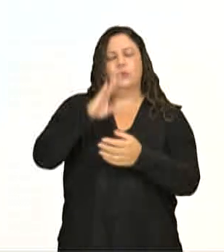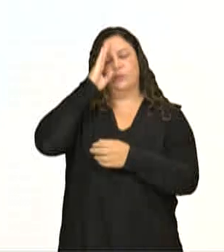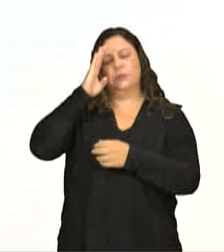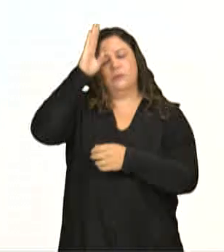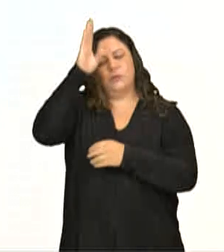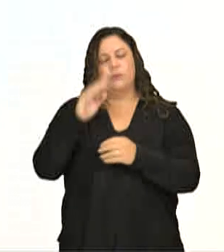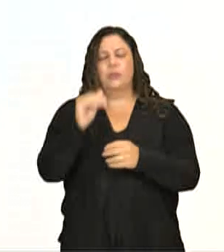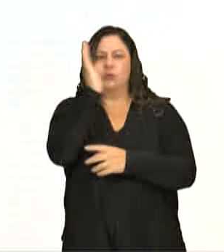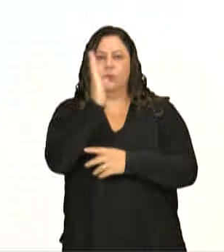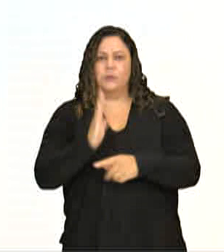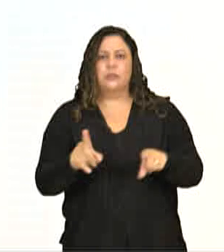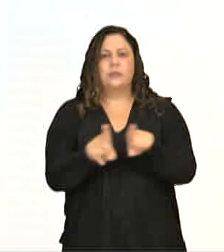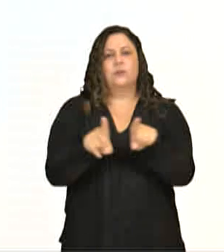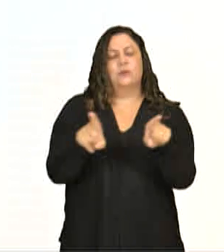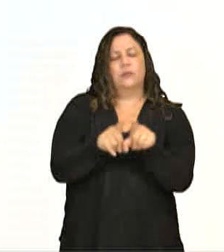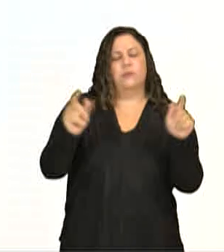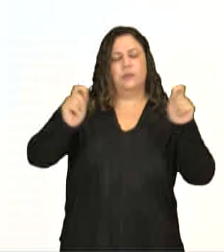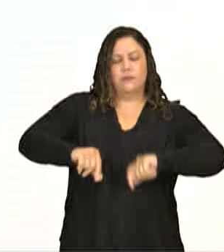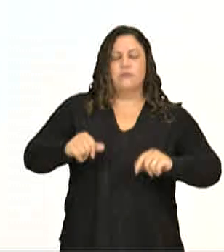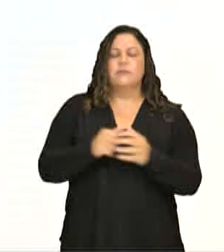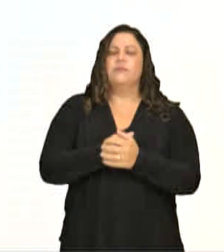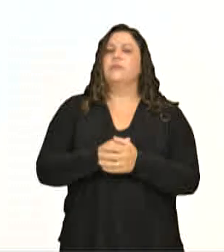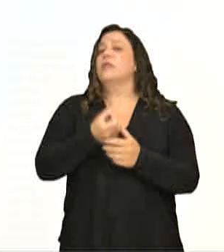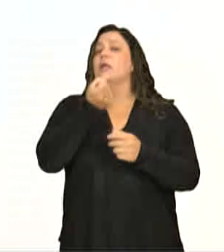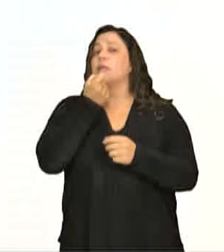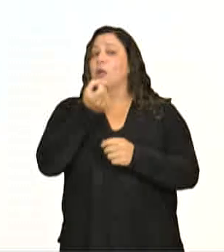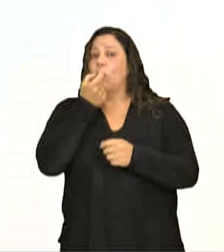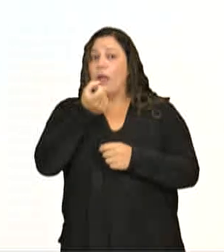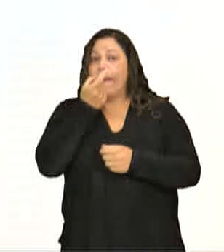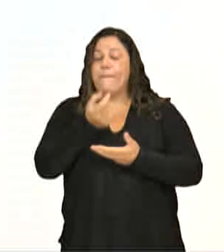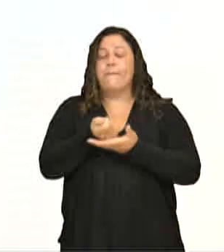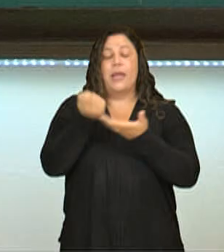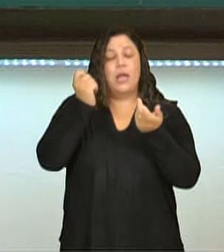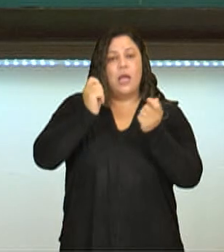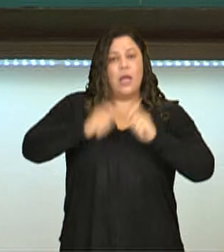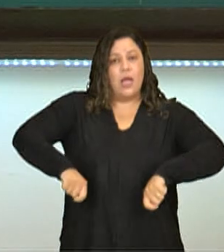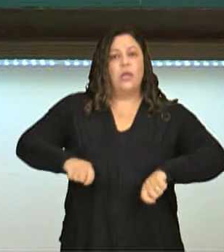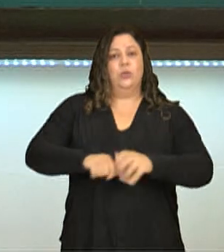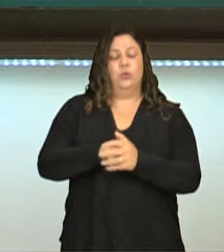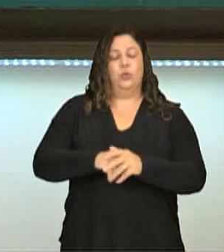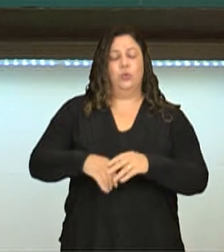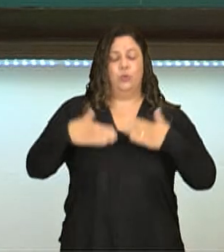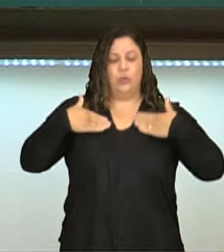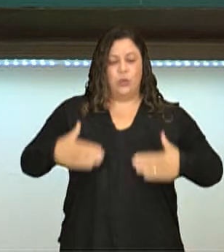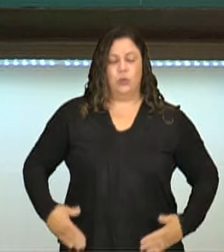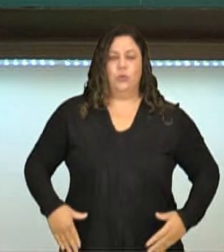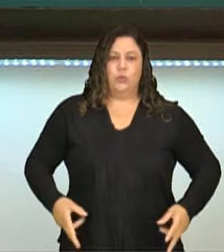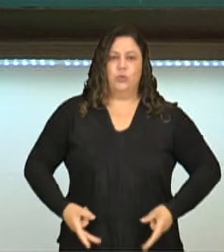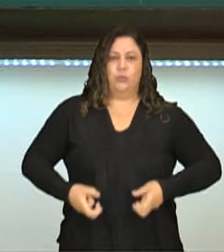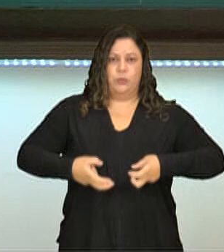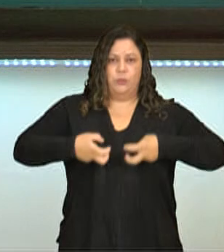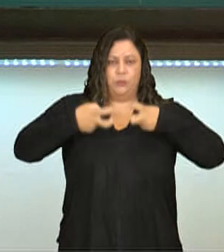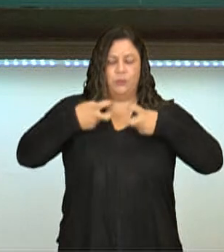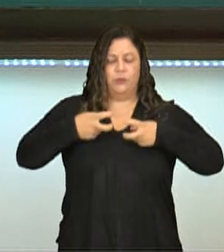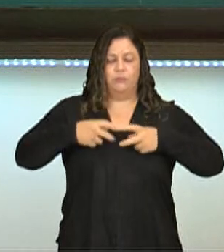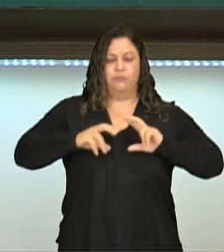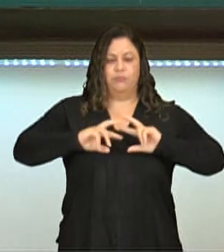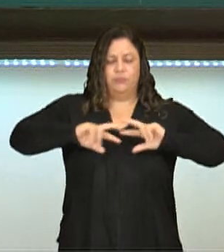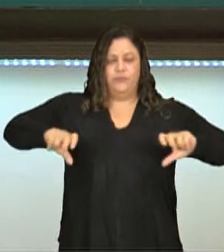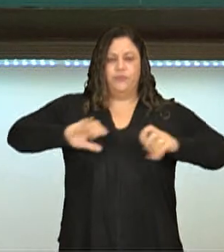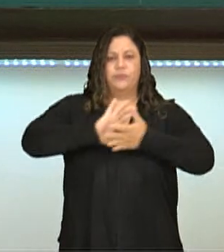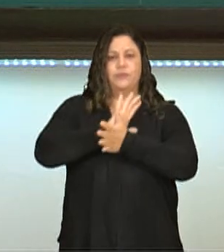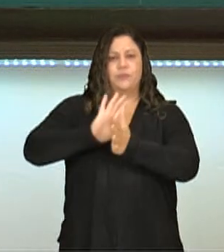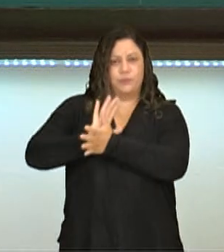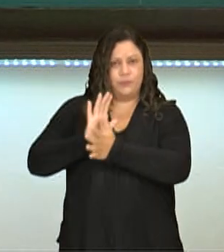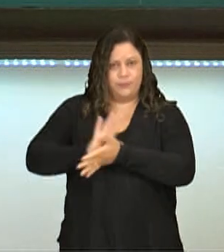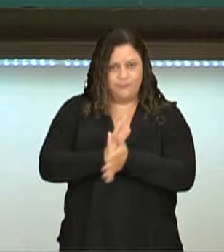dos Estados Unidos desenvolveu uma droga que ajuda o corpo a comer, entre aspas, fazer fagocitose e destruir as células